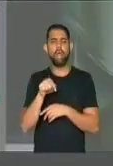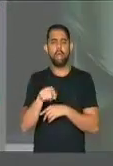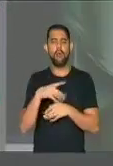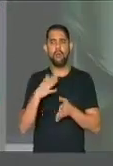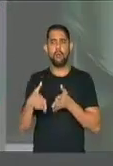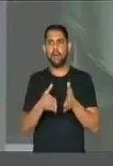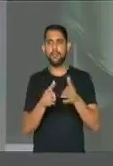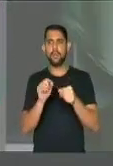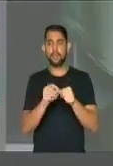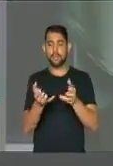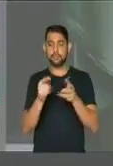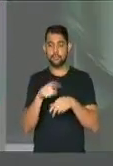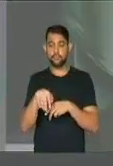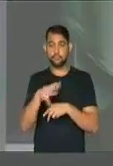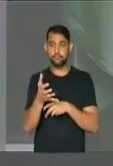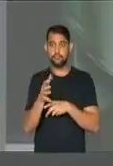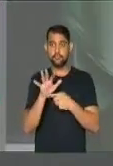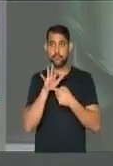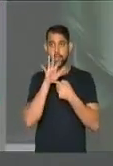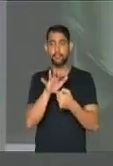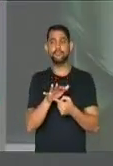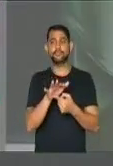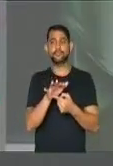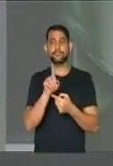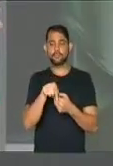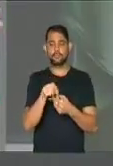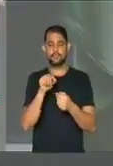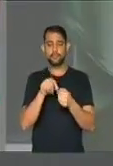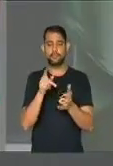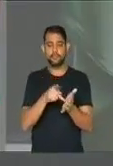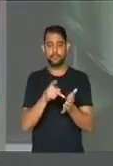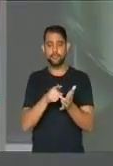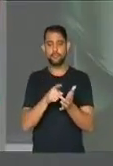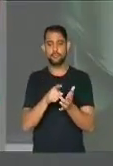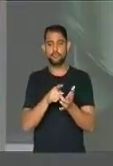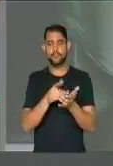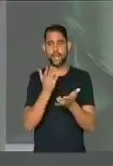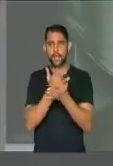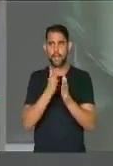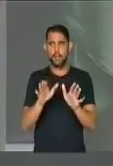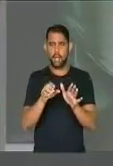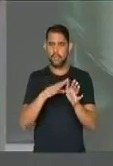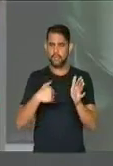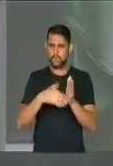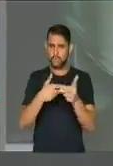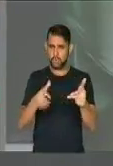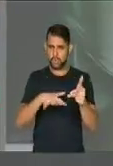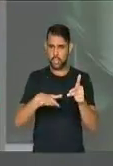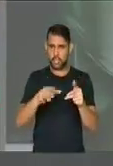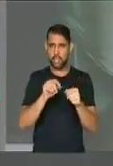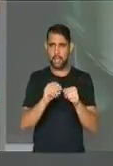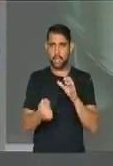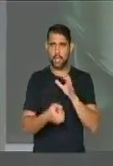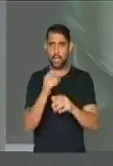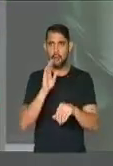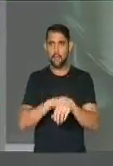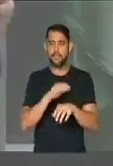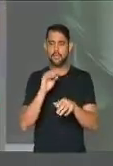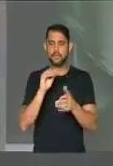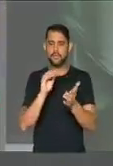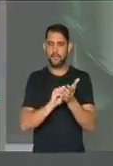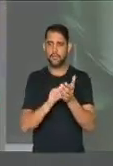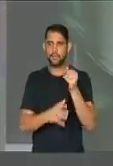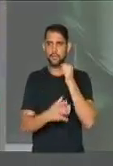o caminho que eles querem indicar? É exatamente desmontar isso tudo, gerar mais